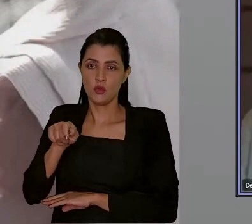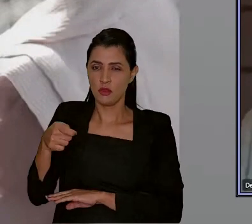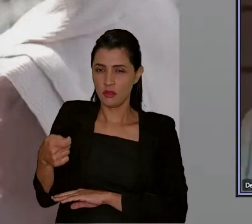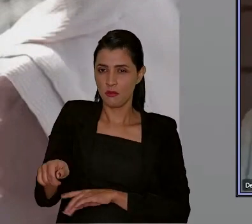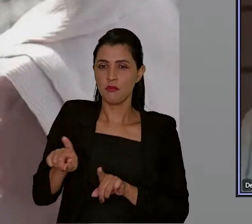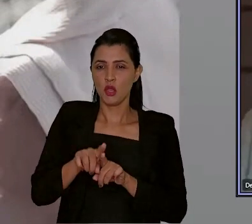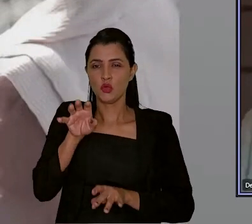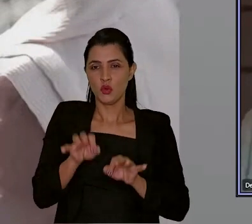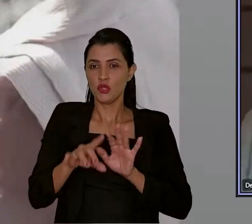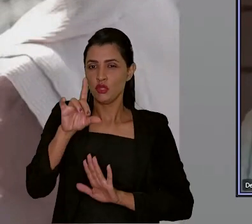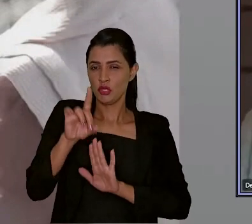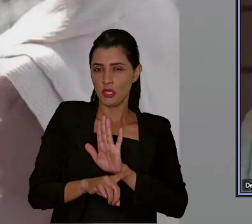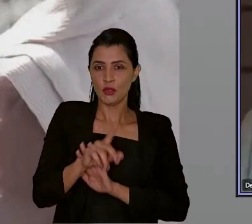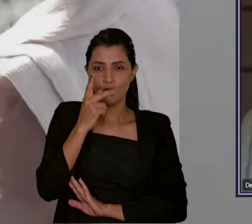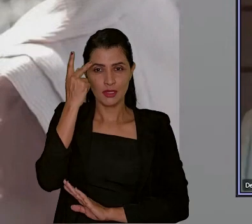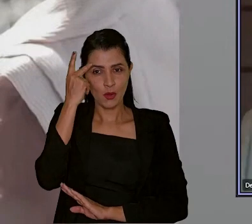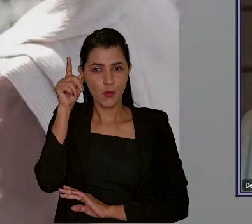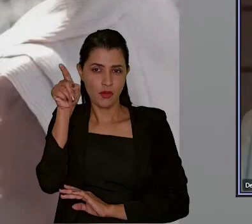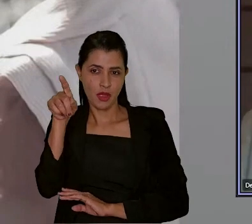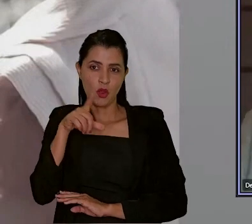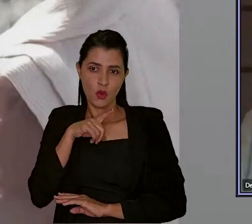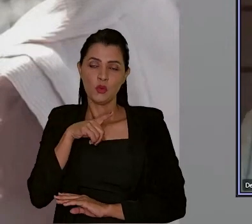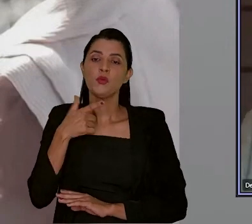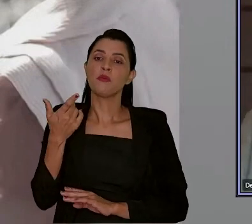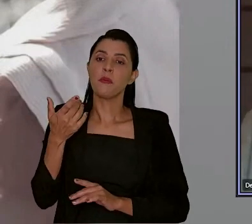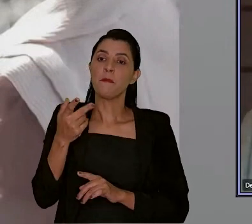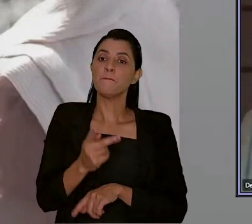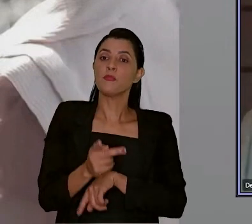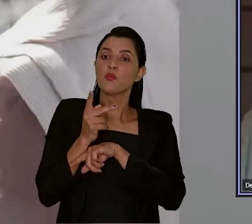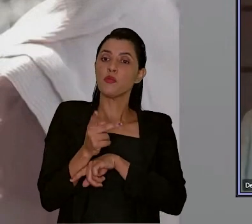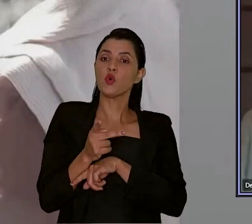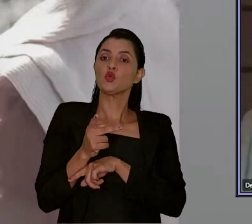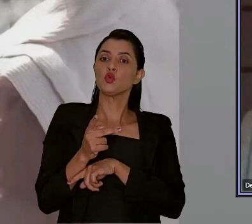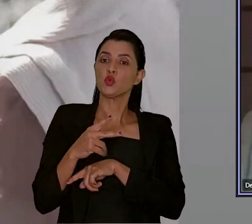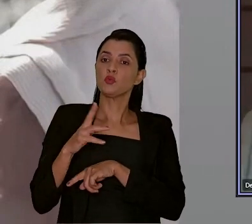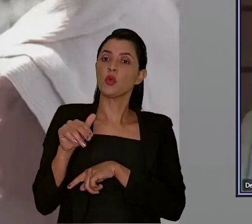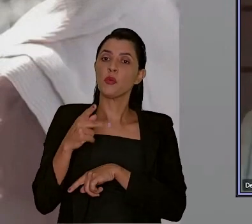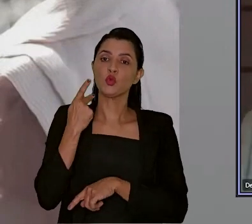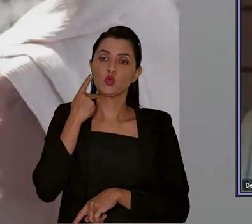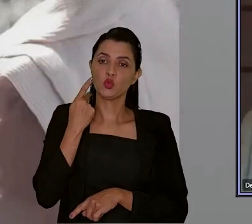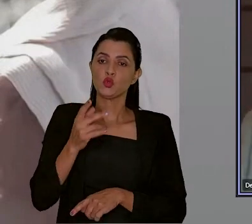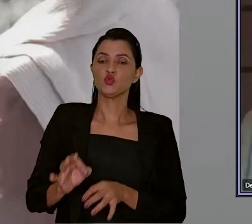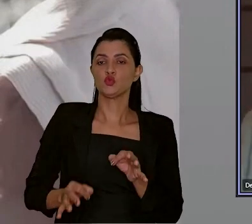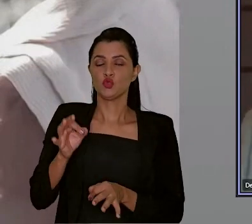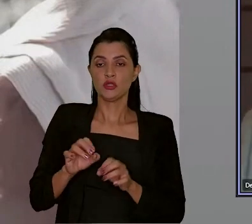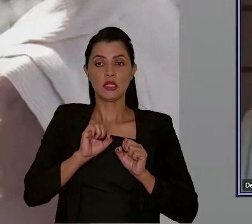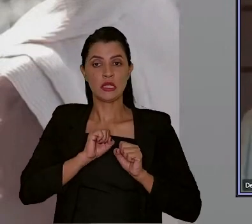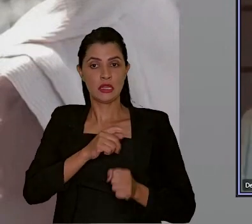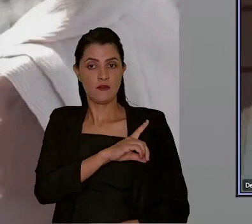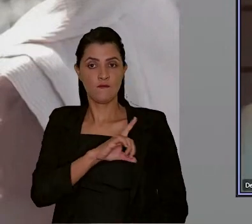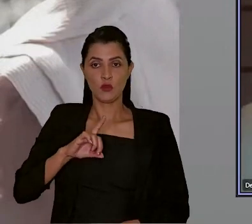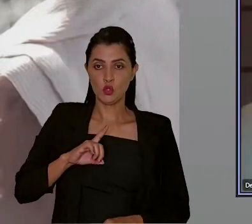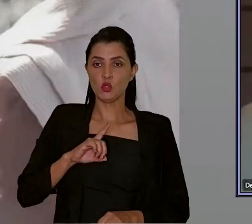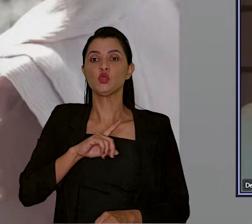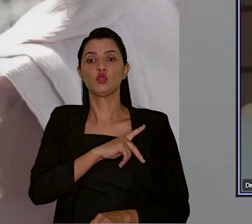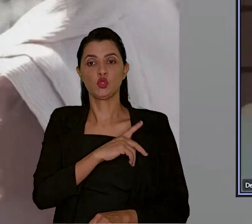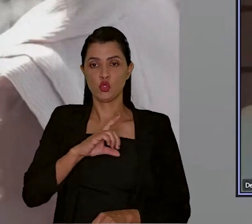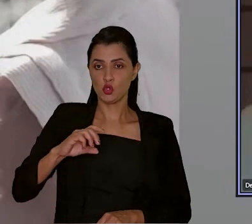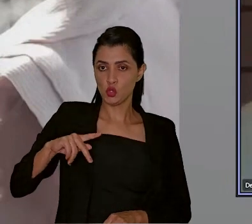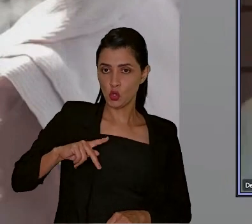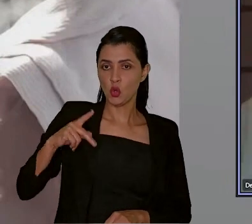juiz de direito no Estado de São Paulo, promotor de justiça em Minas Gerais, defensor público no Estado do Rio de Janeiro e já foi